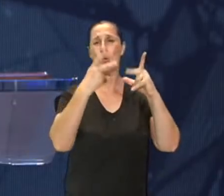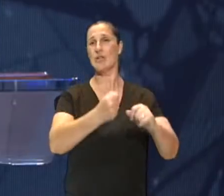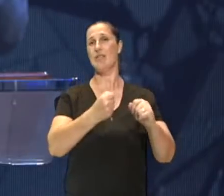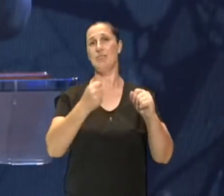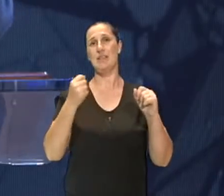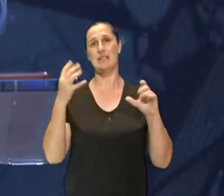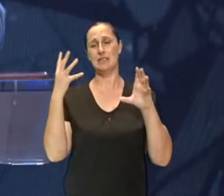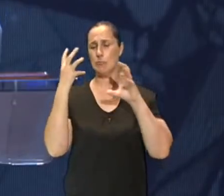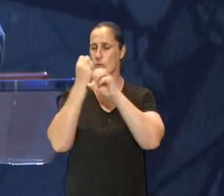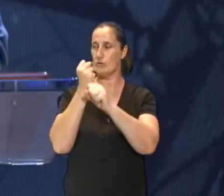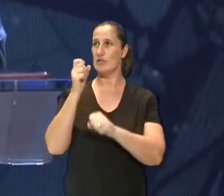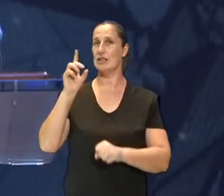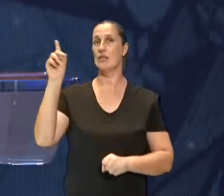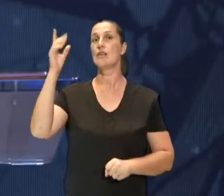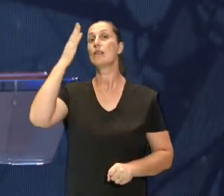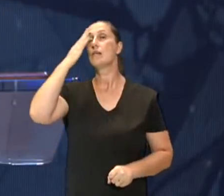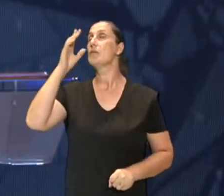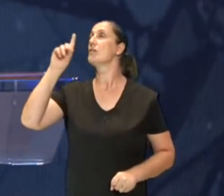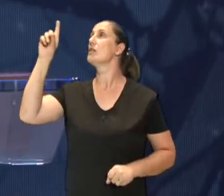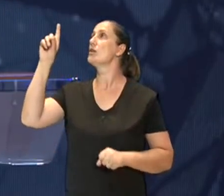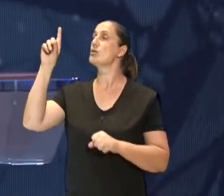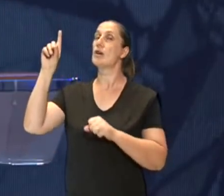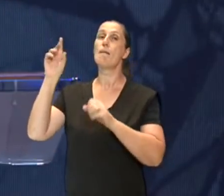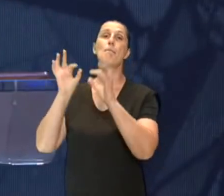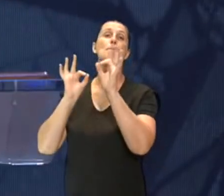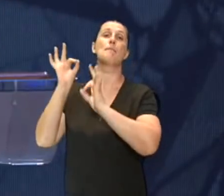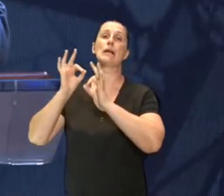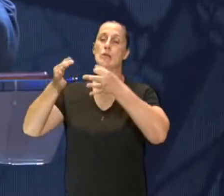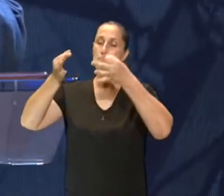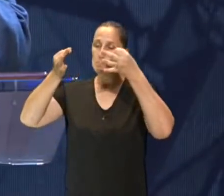um plano perfeito para a nossa vida